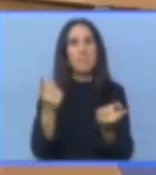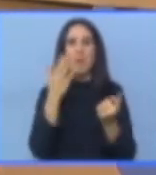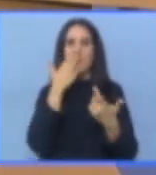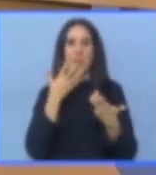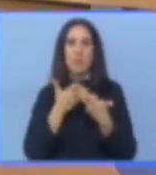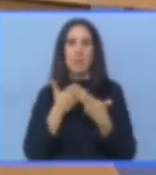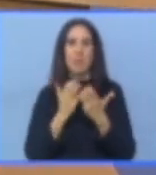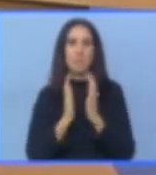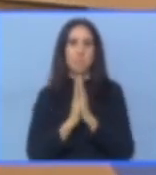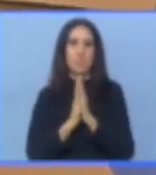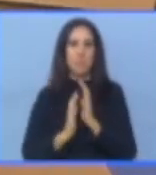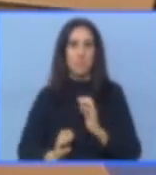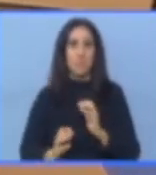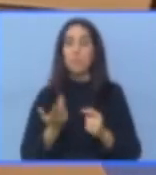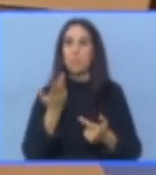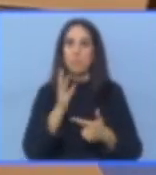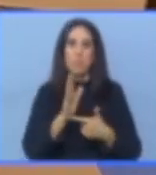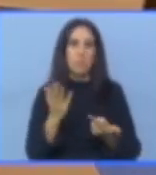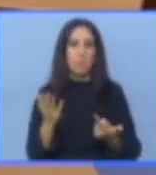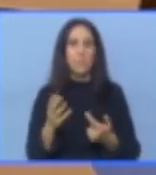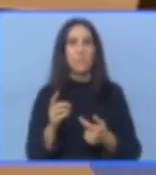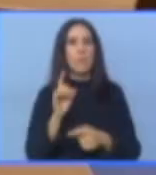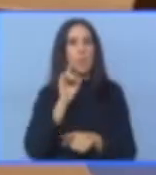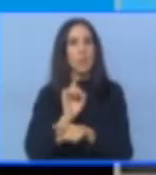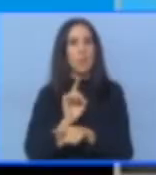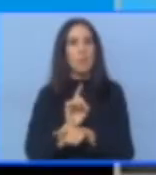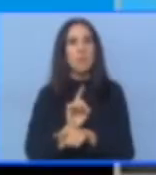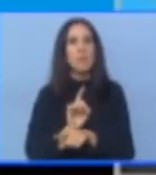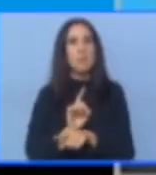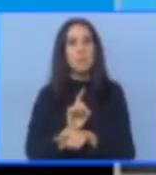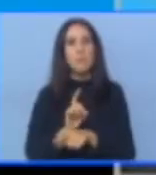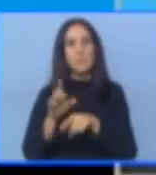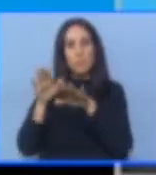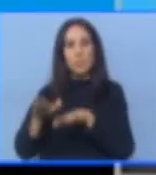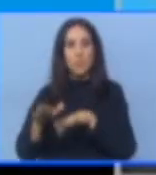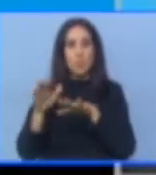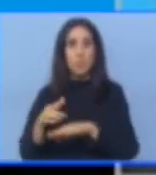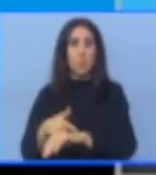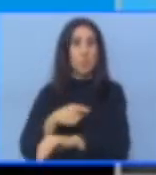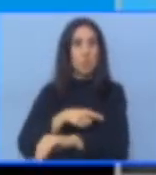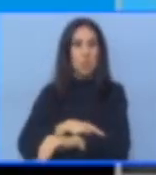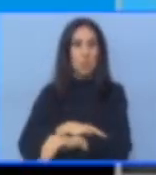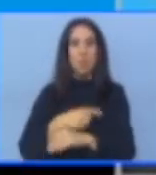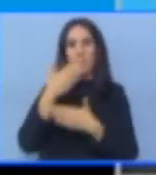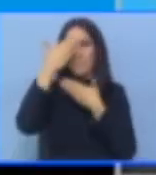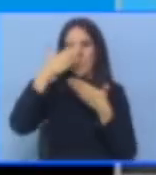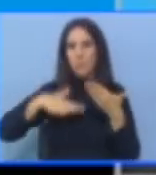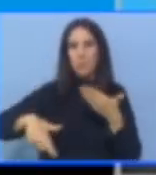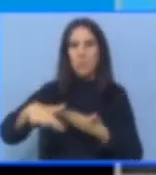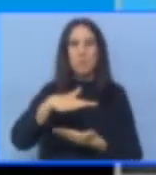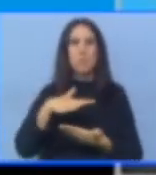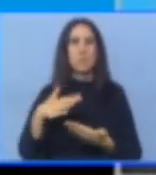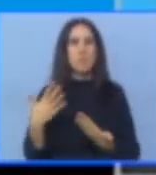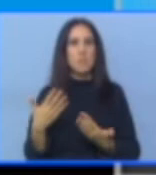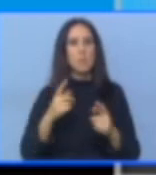guerras religiosas. Pensemos, por exemplo, na relação entre o Islão radical ali do Médio Oriente e